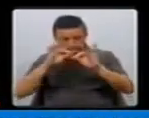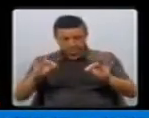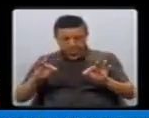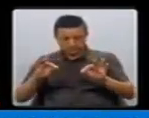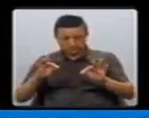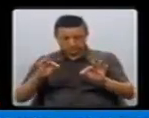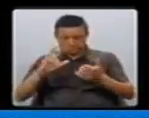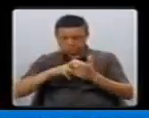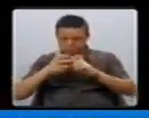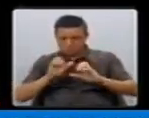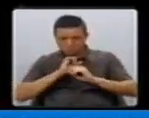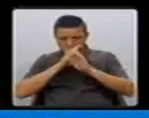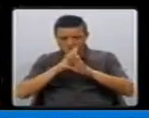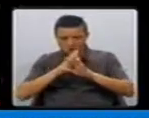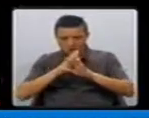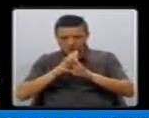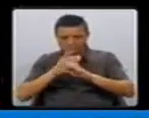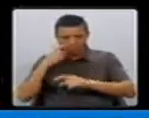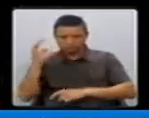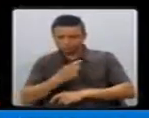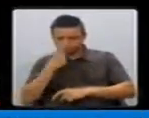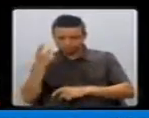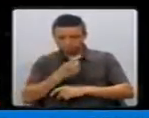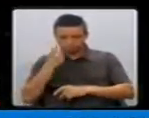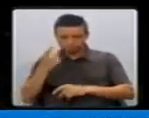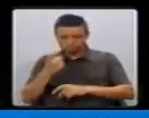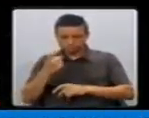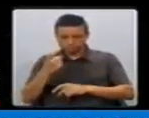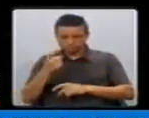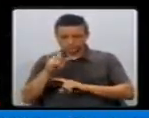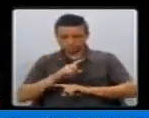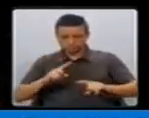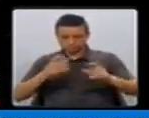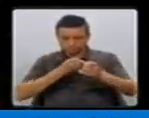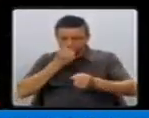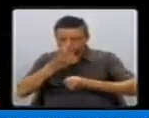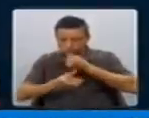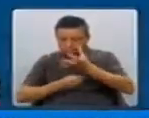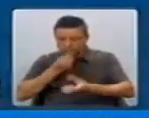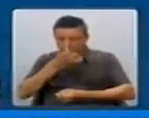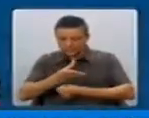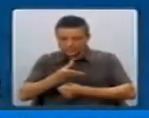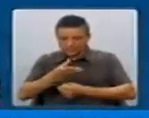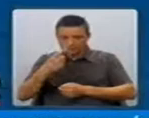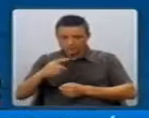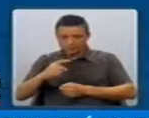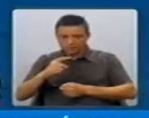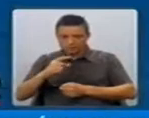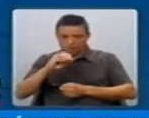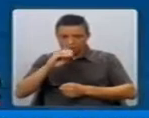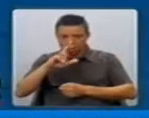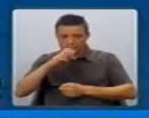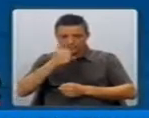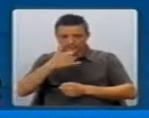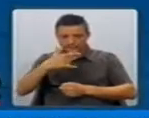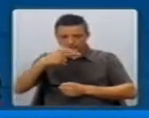nenhum problema, não é preciso rever a matéria dada, digamos assim, para explicar a existência e a órbita, no fundo, destas galáxias